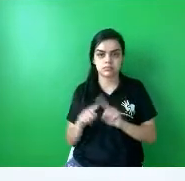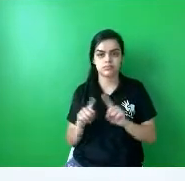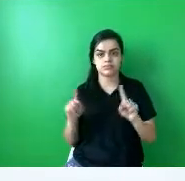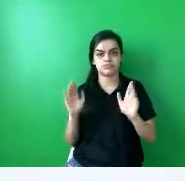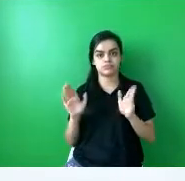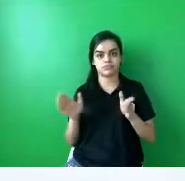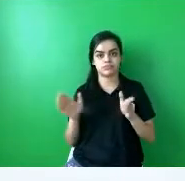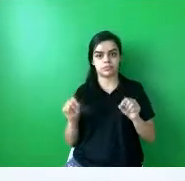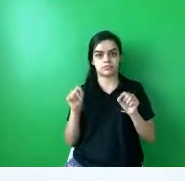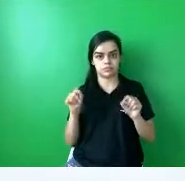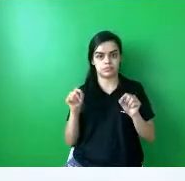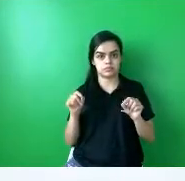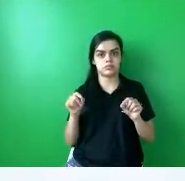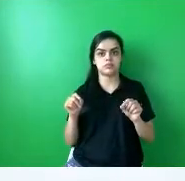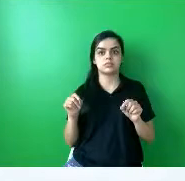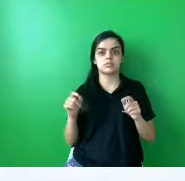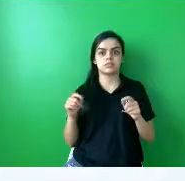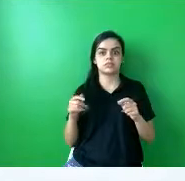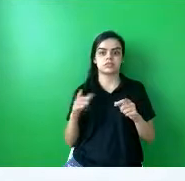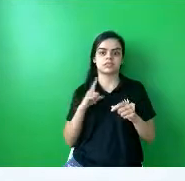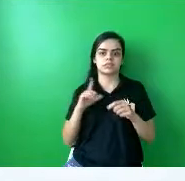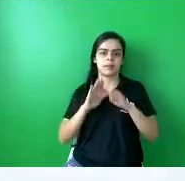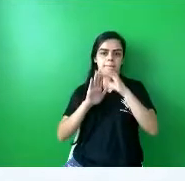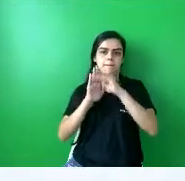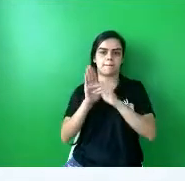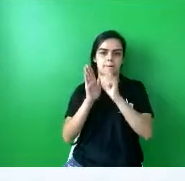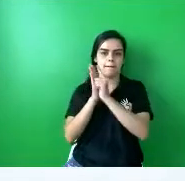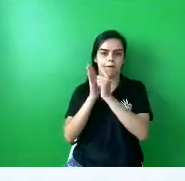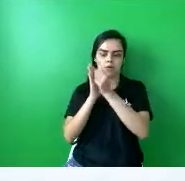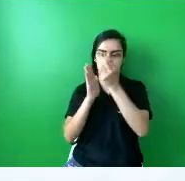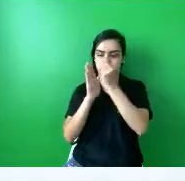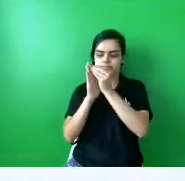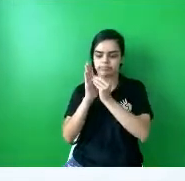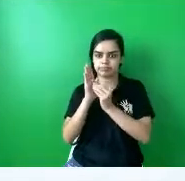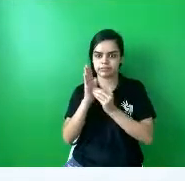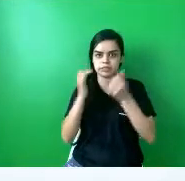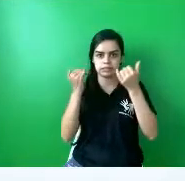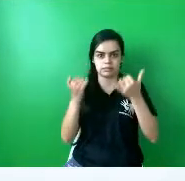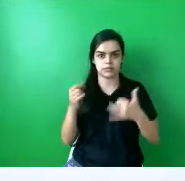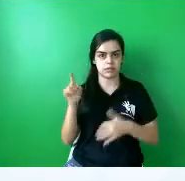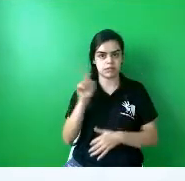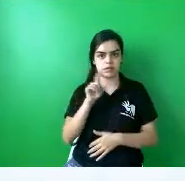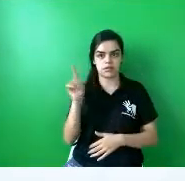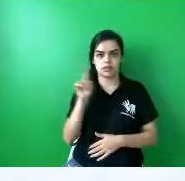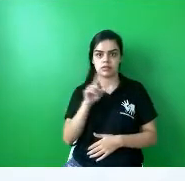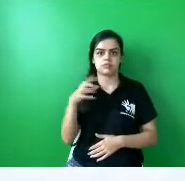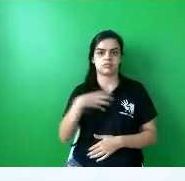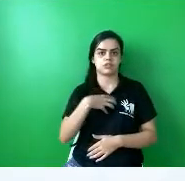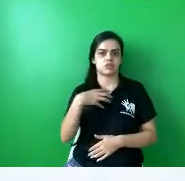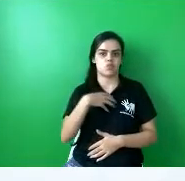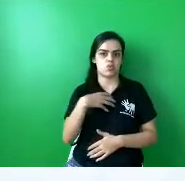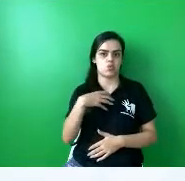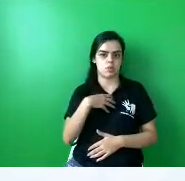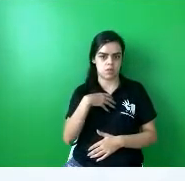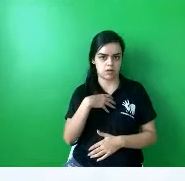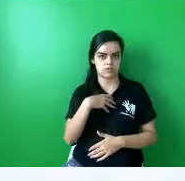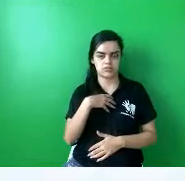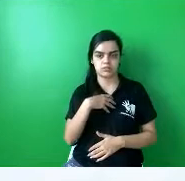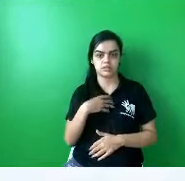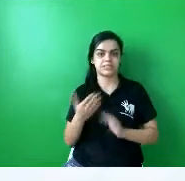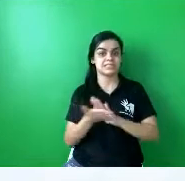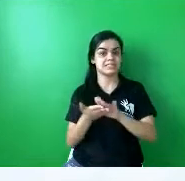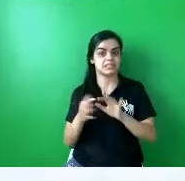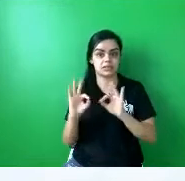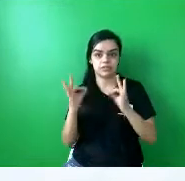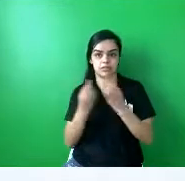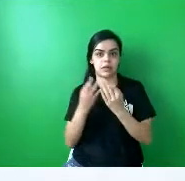recepção, esse nosso associado, ele preenche uma ficha para que ele possa explicar que ele não está tendo nenhum tipo de sintomas e ninguém da família